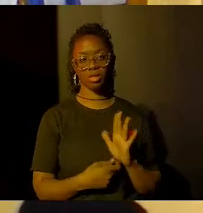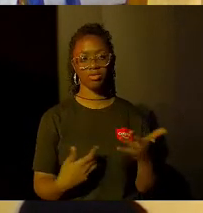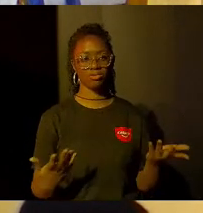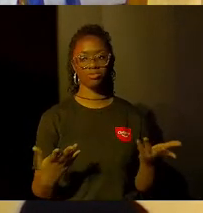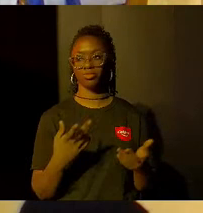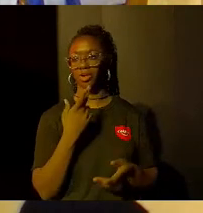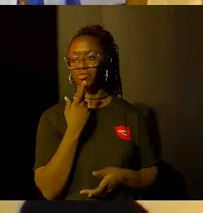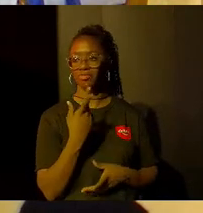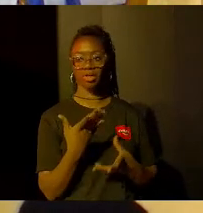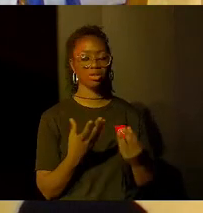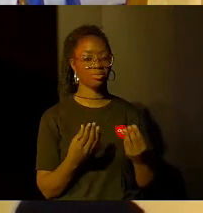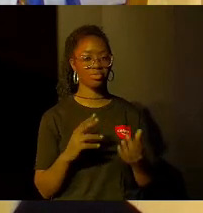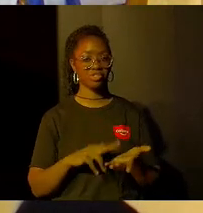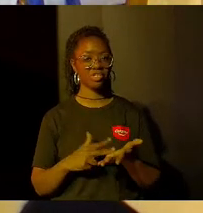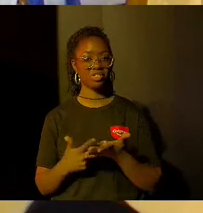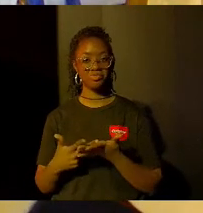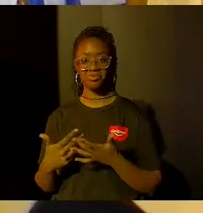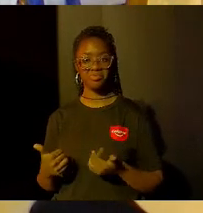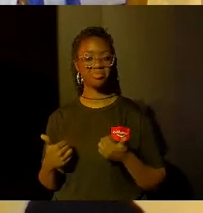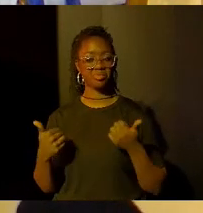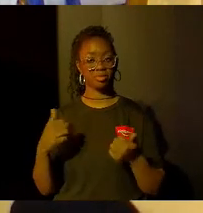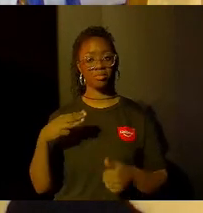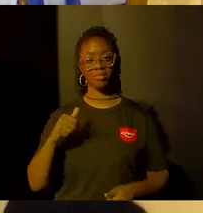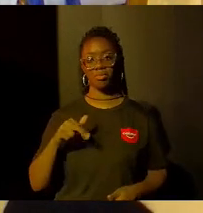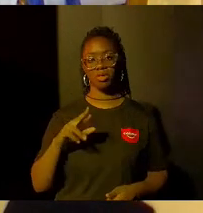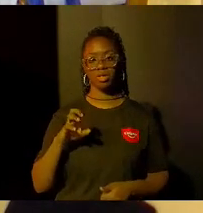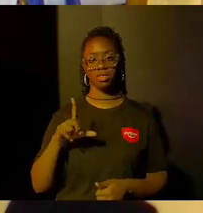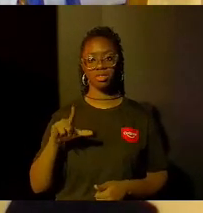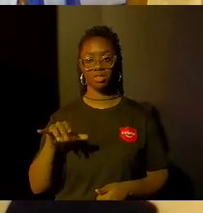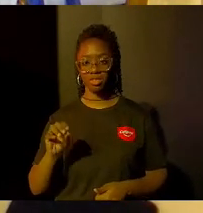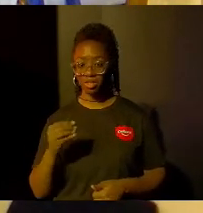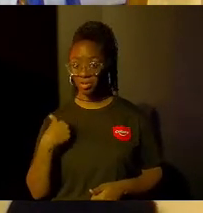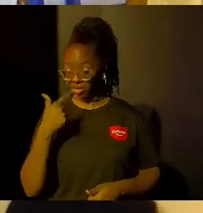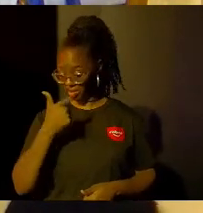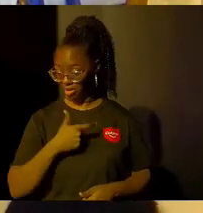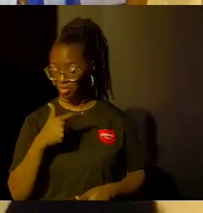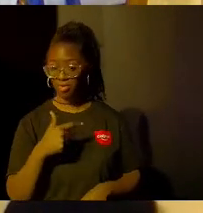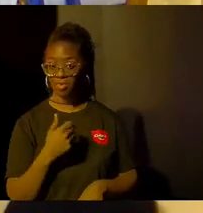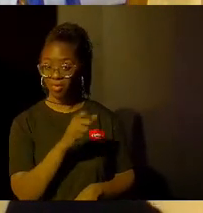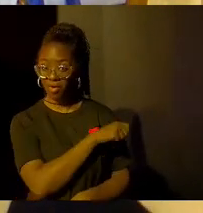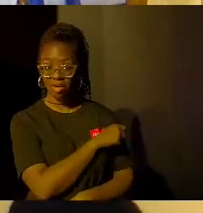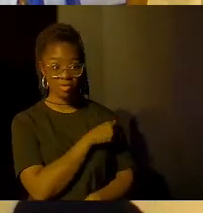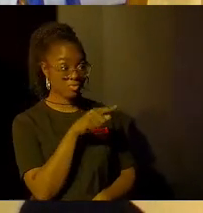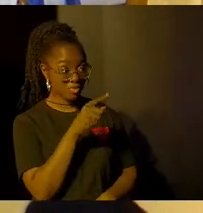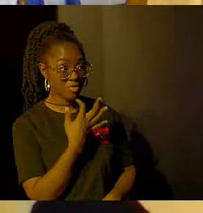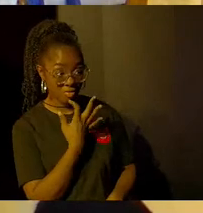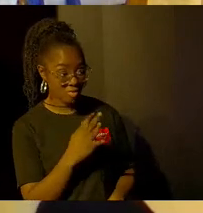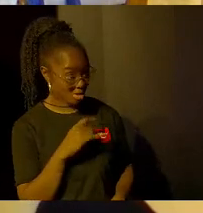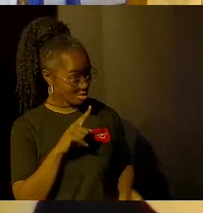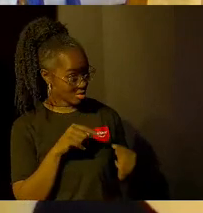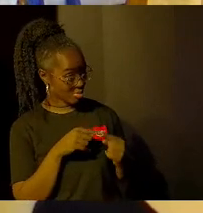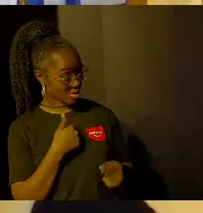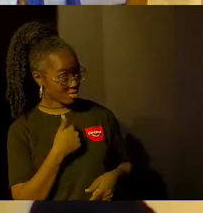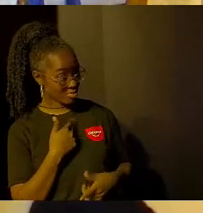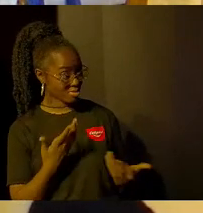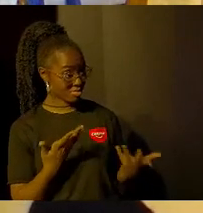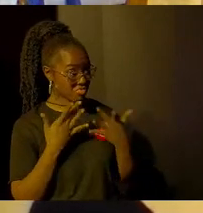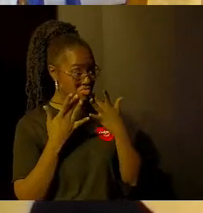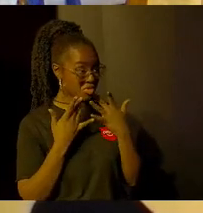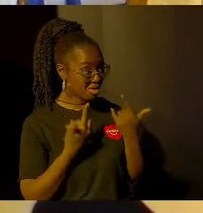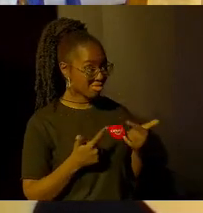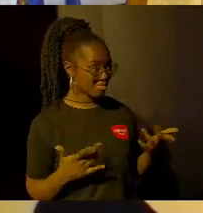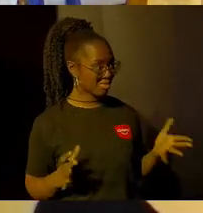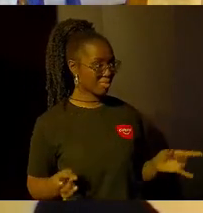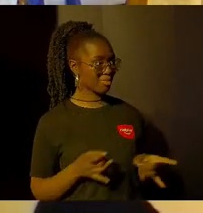já fala tanto Marcelino Freire Oi eu sou o Clayton eu sou um estudante você não me conhece minha peça nem estranhou ainda